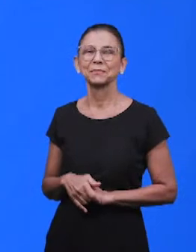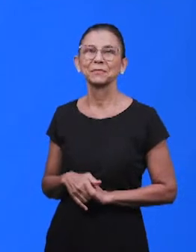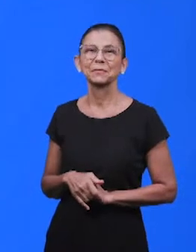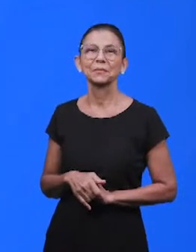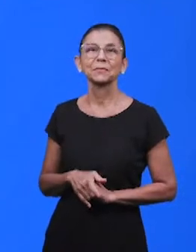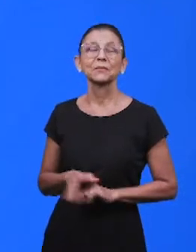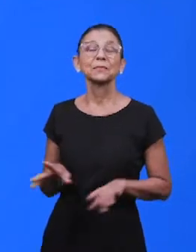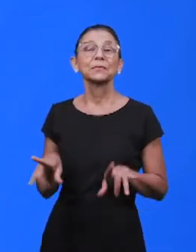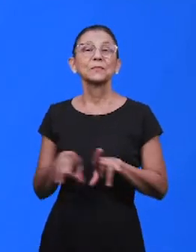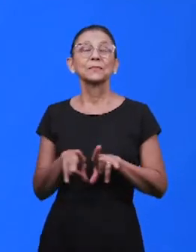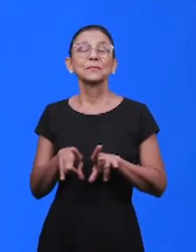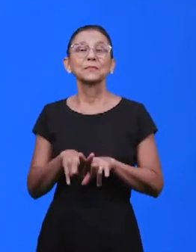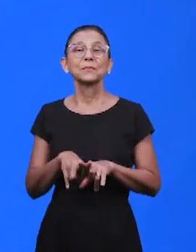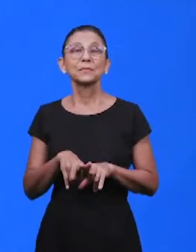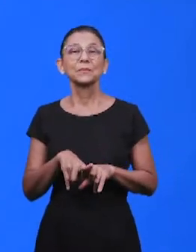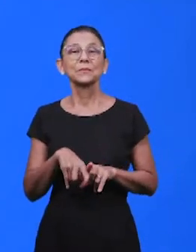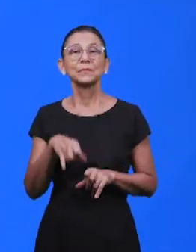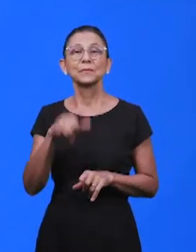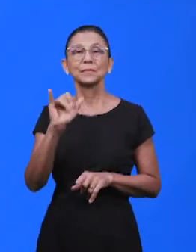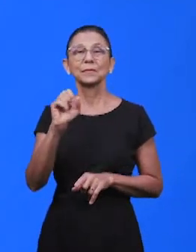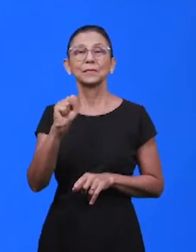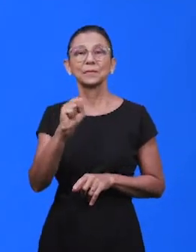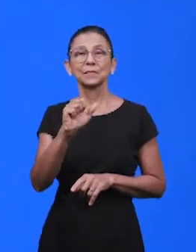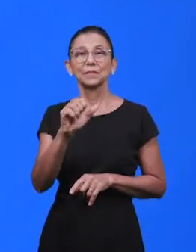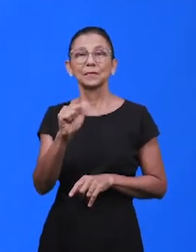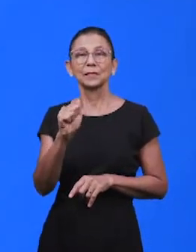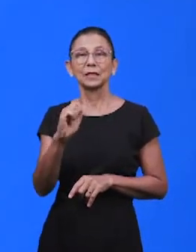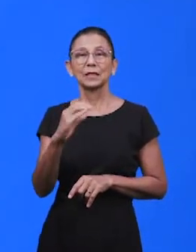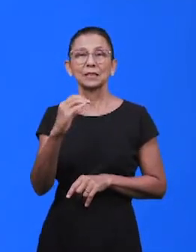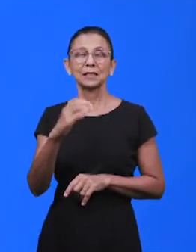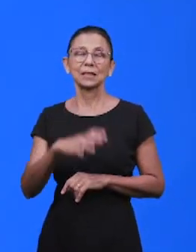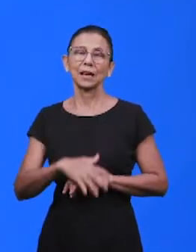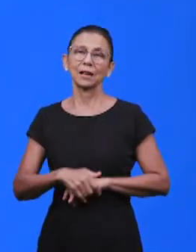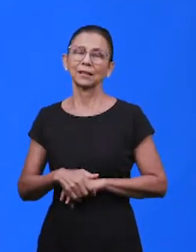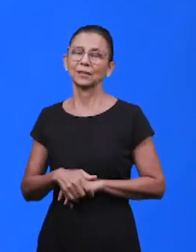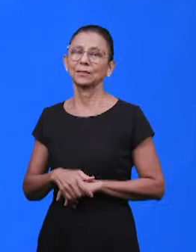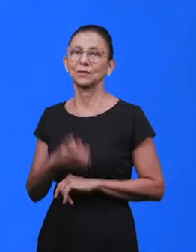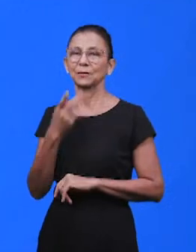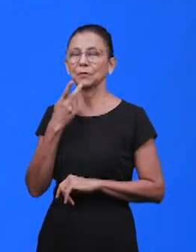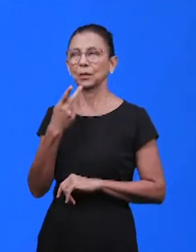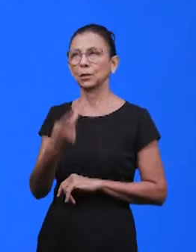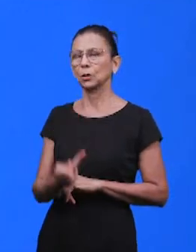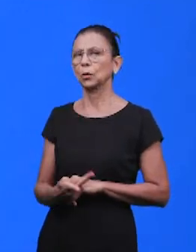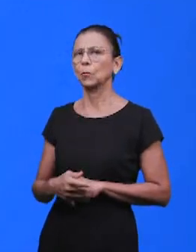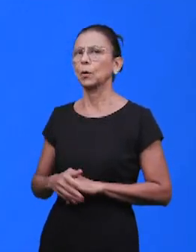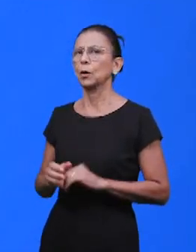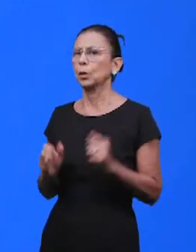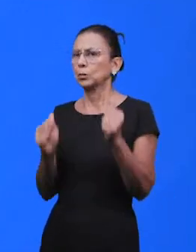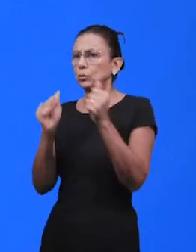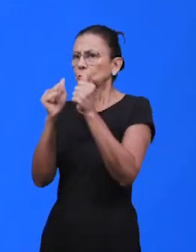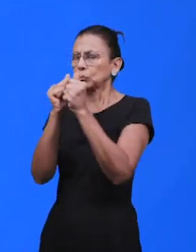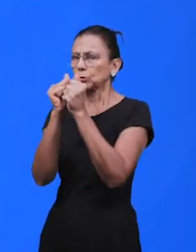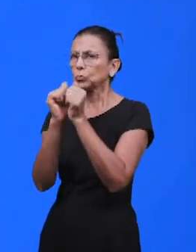maravilha, a expressão do Isaac. Isaac é da classe de criança, né? Quando ele falou, com Jesus não haverá